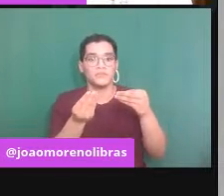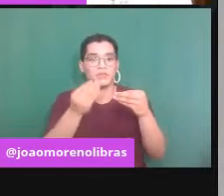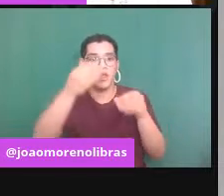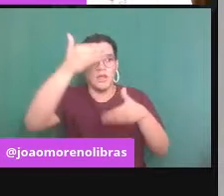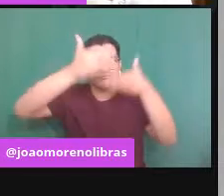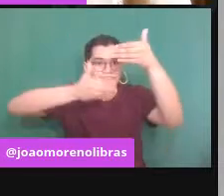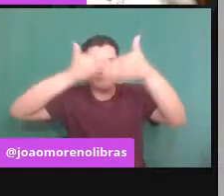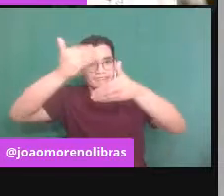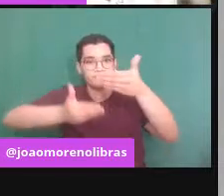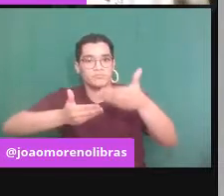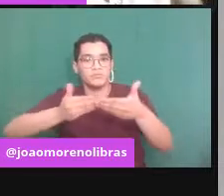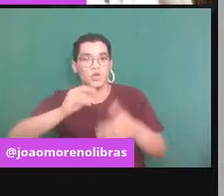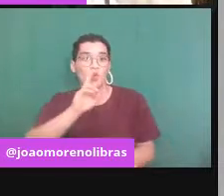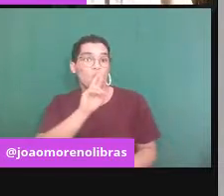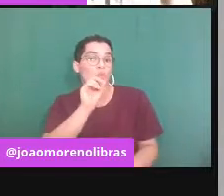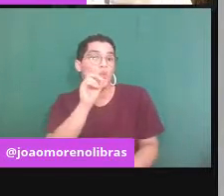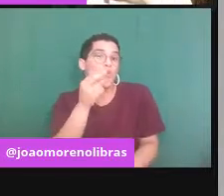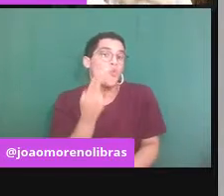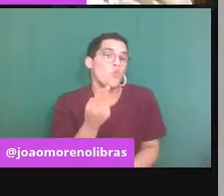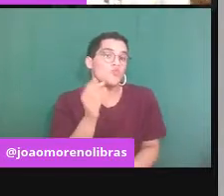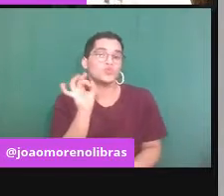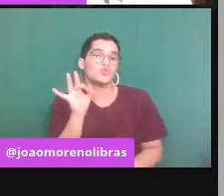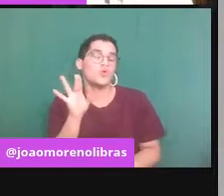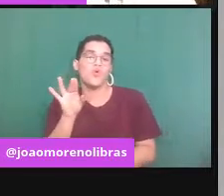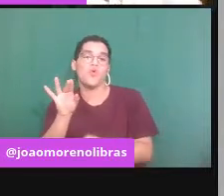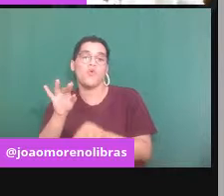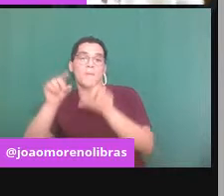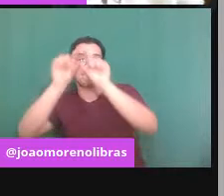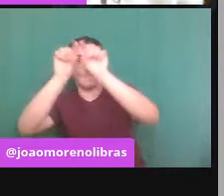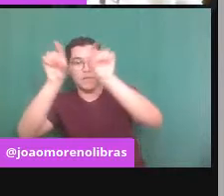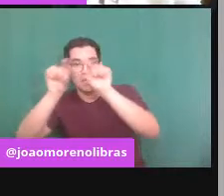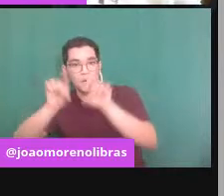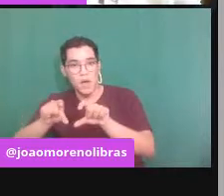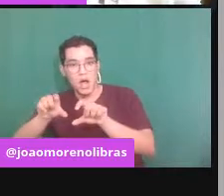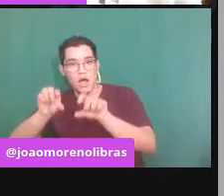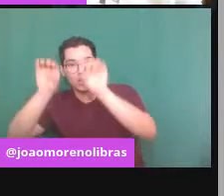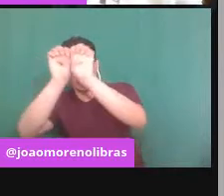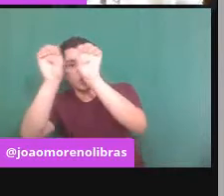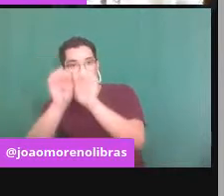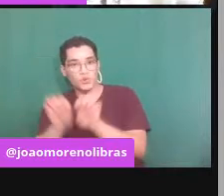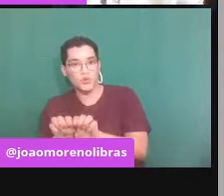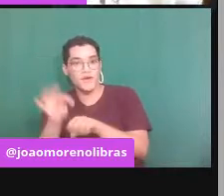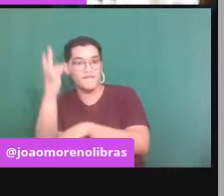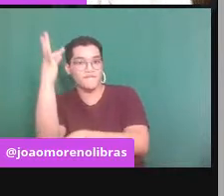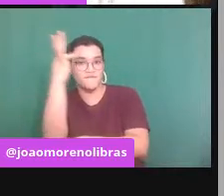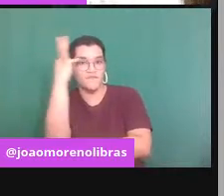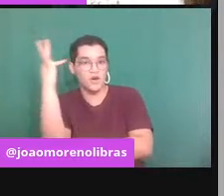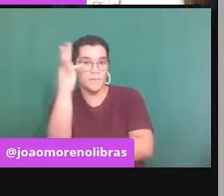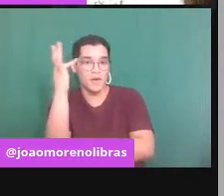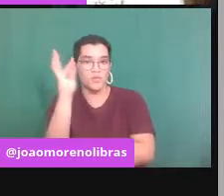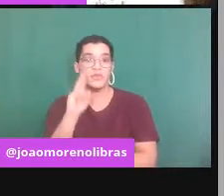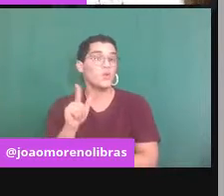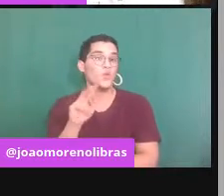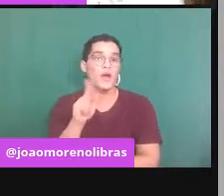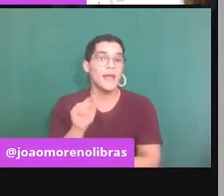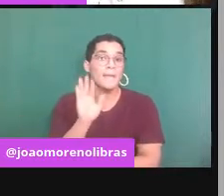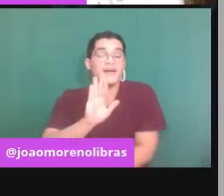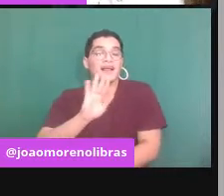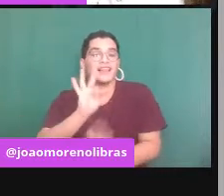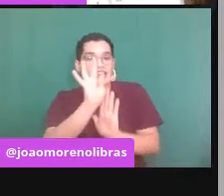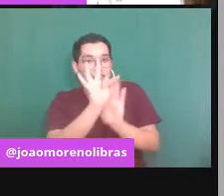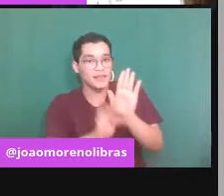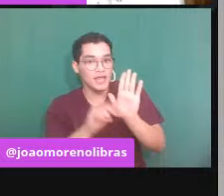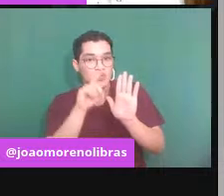nem uma verificação da estrutura formal, mas ele é hoje uma manifestação verbal constituída de